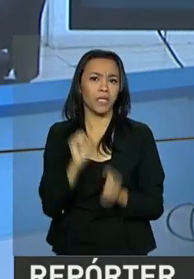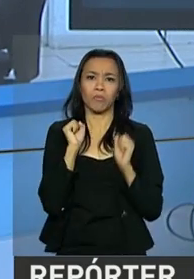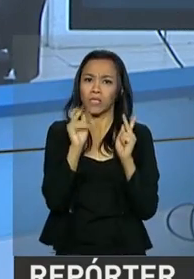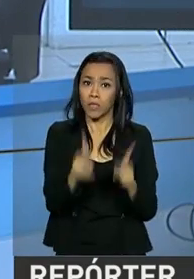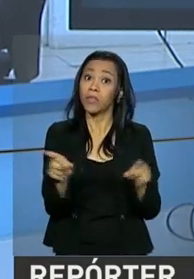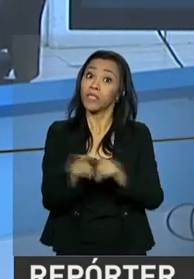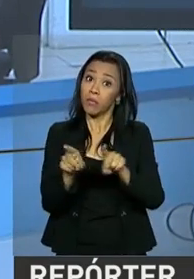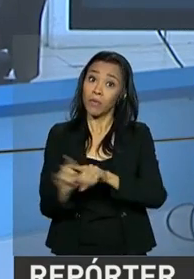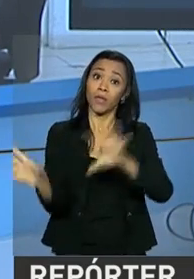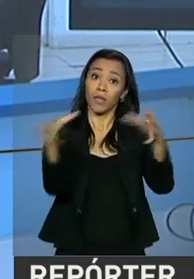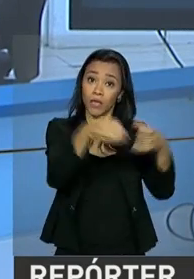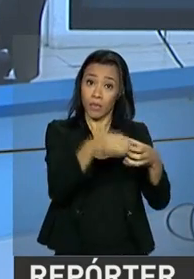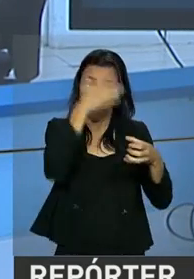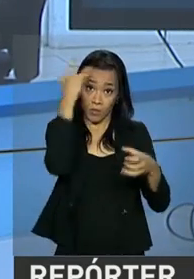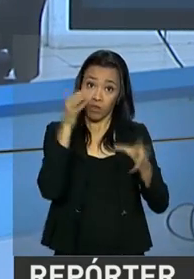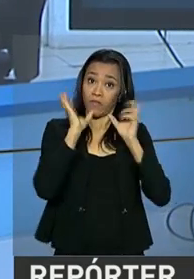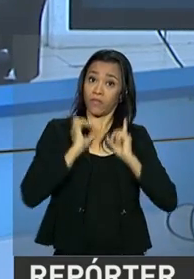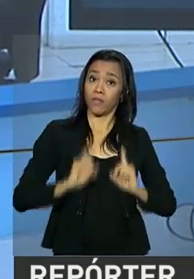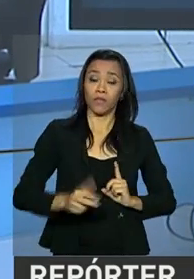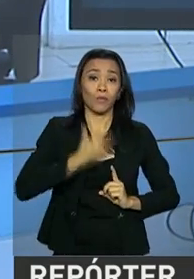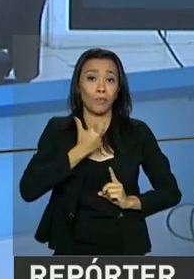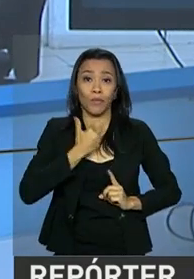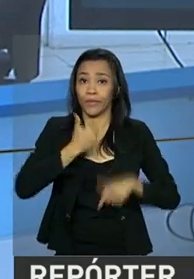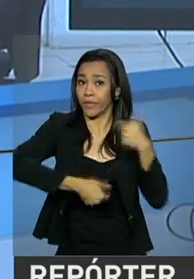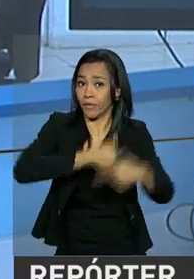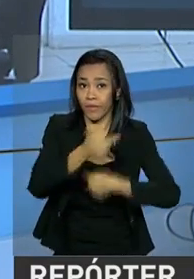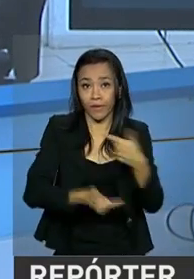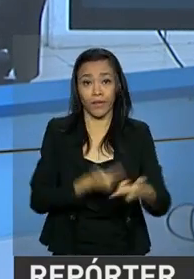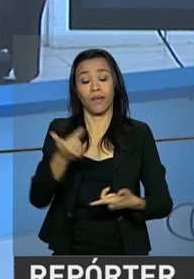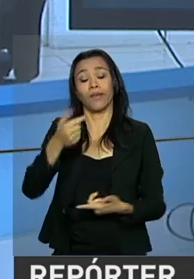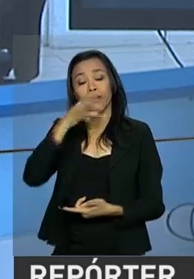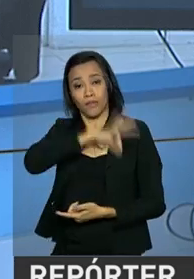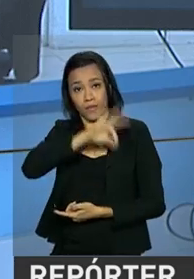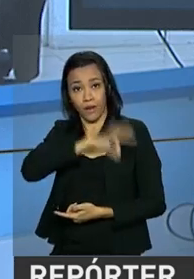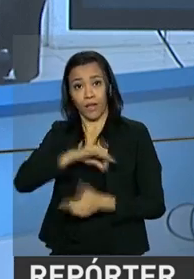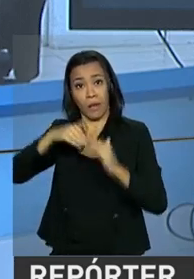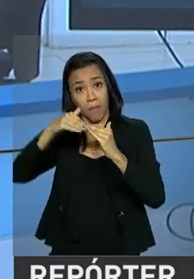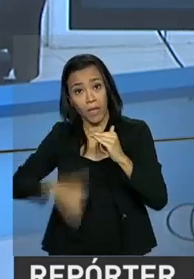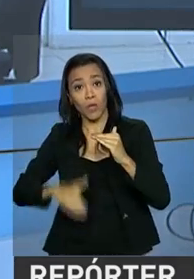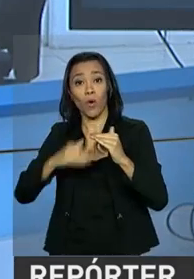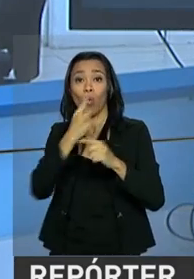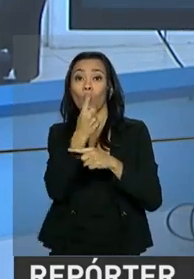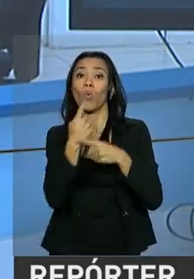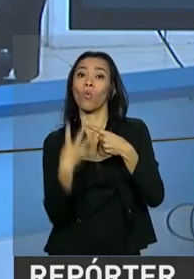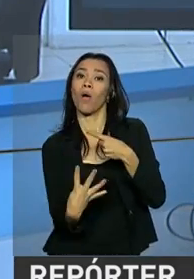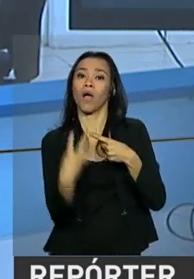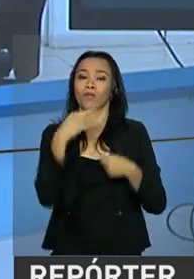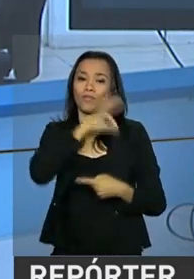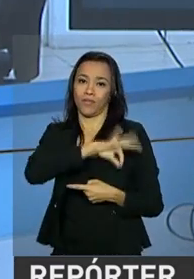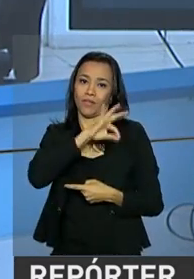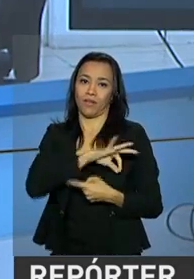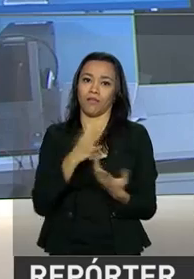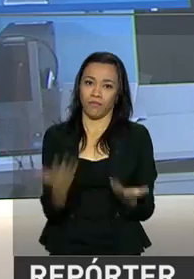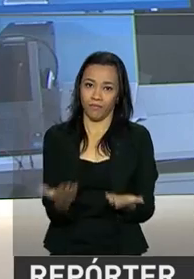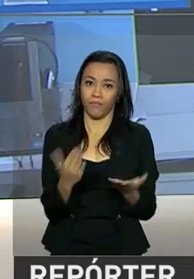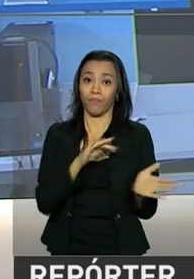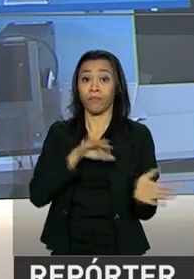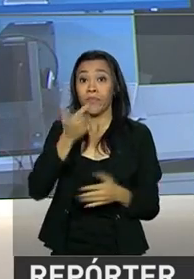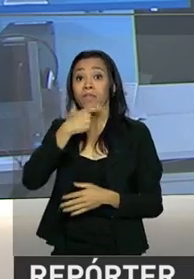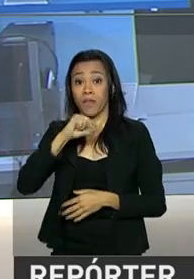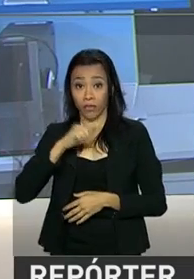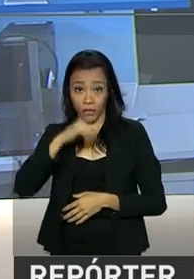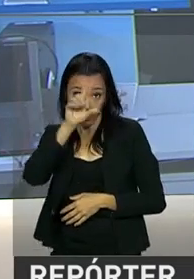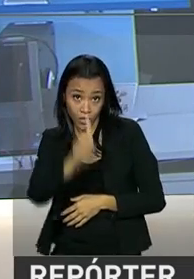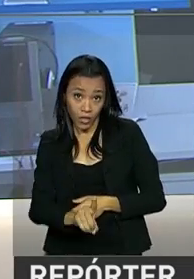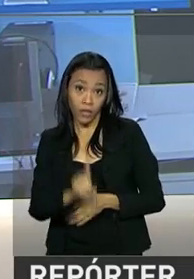com deficiência que não podem trabalhar e tem renda familiar por pessoa menor que um 1/4 do salário mínimo quem tem